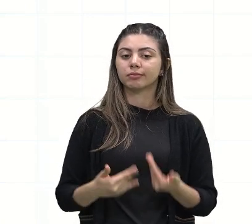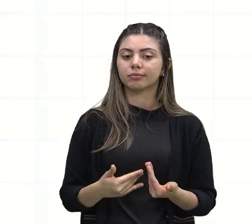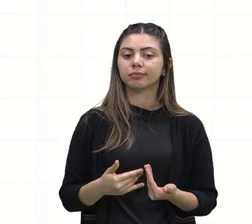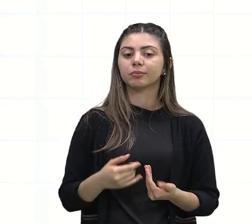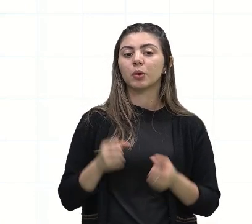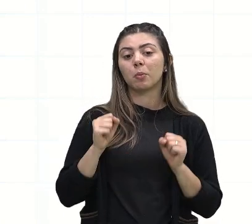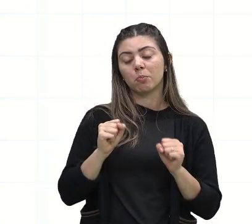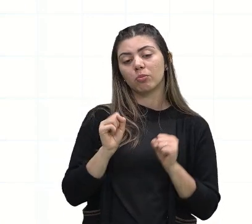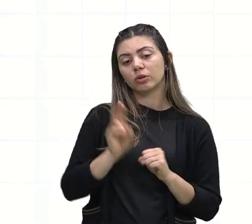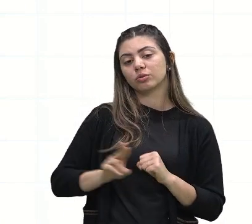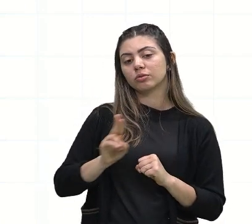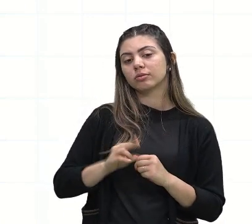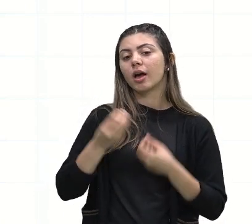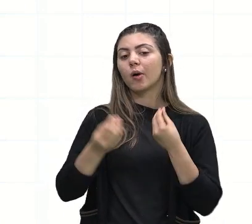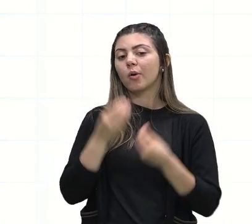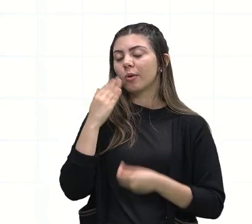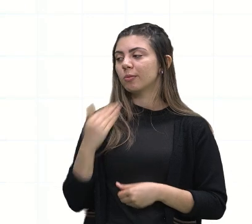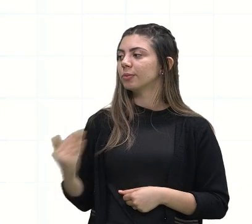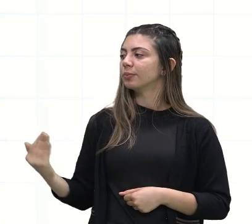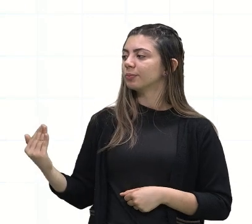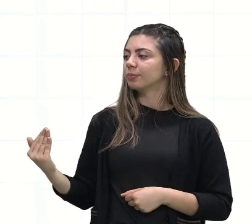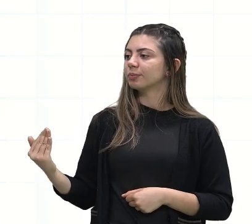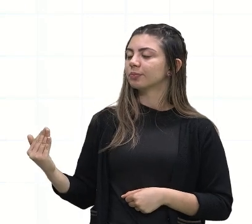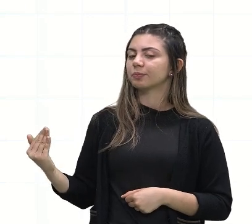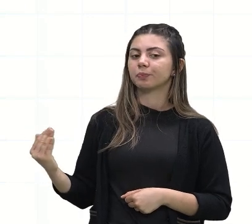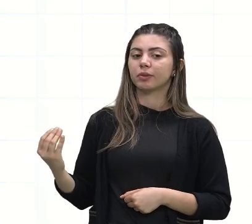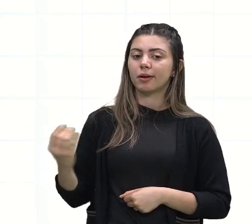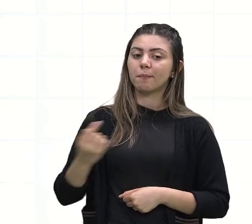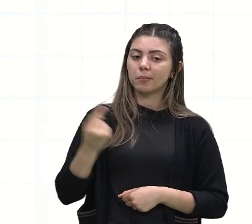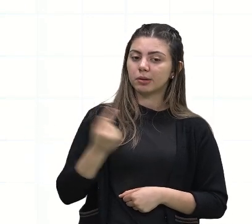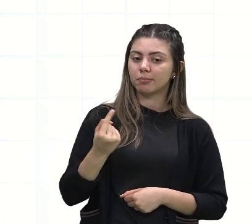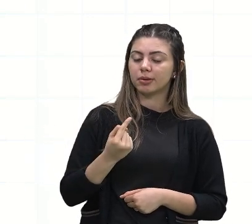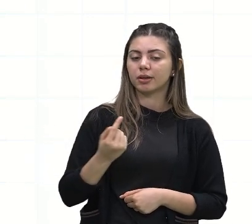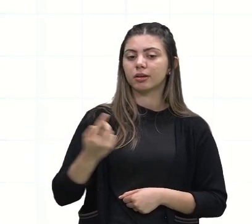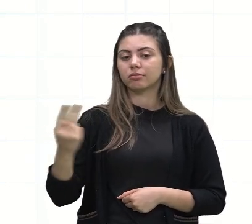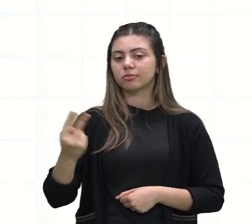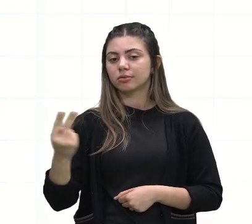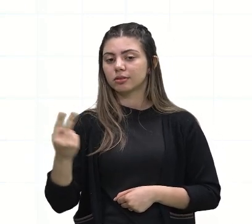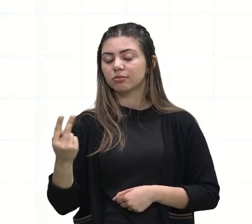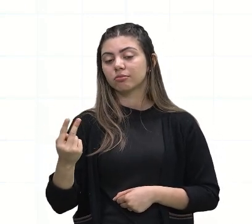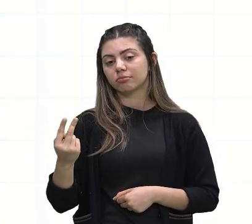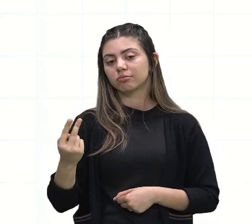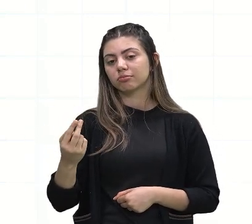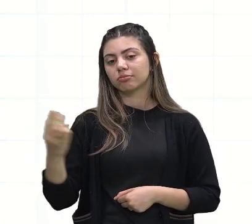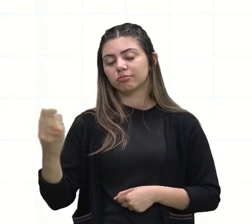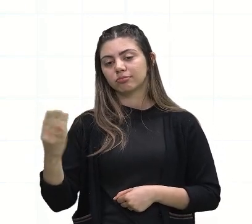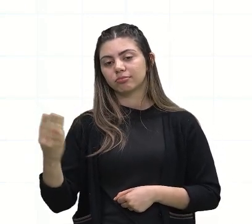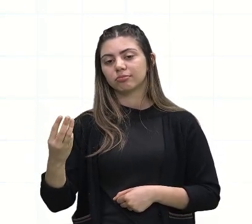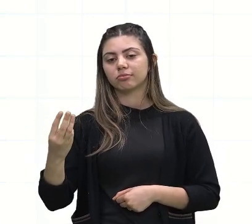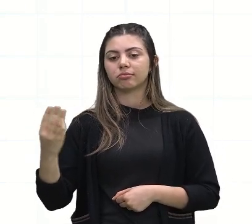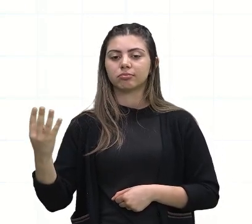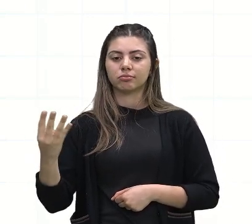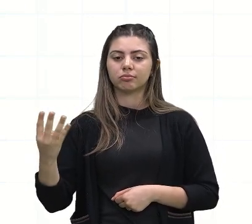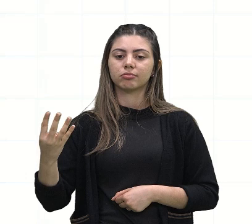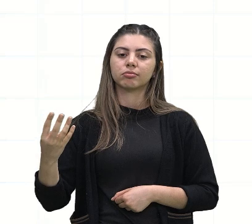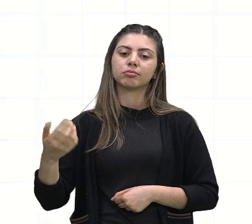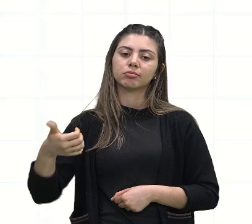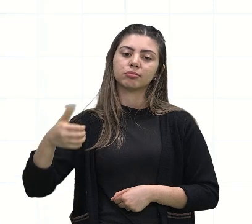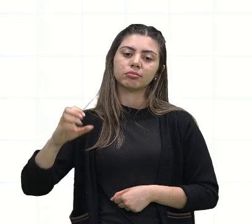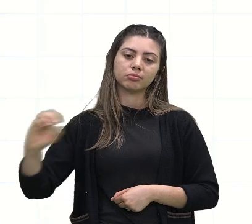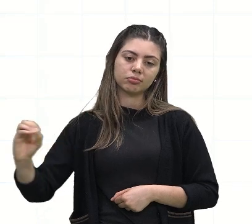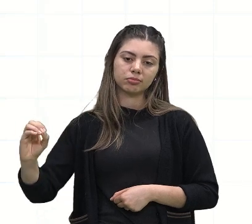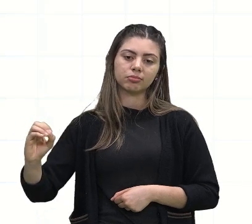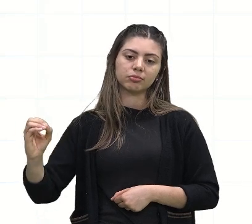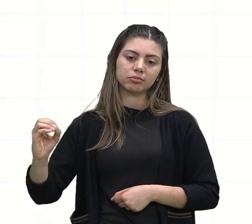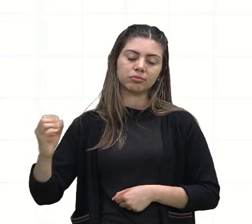representar dessa forma, né? O segundo lugar vai ficar assim representado. E o centésimo